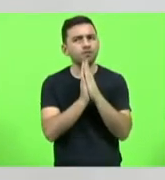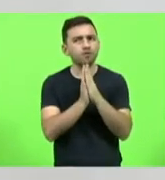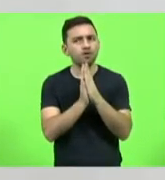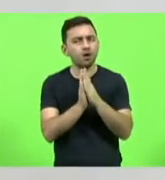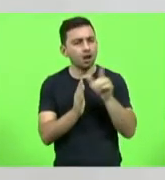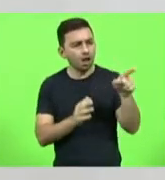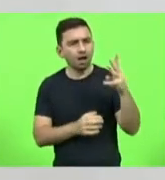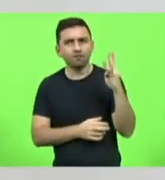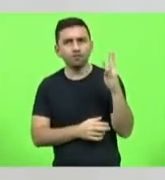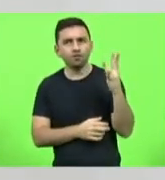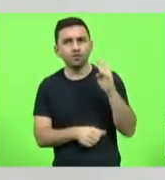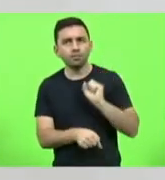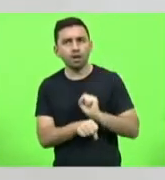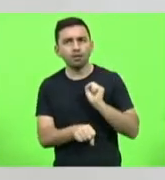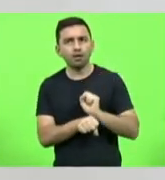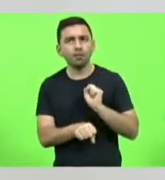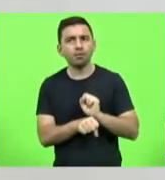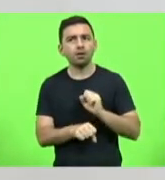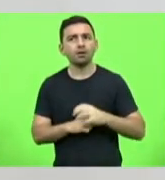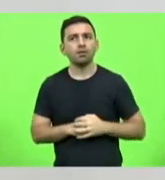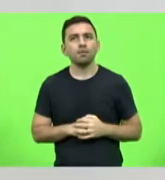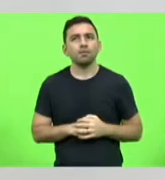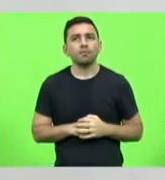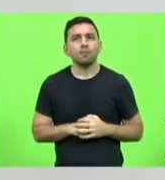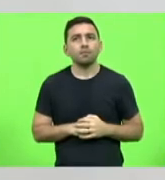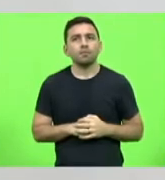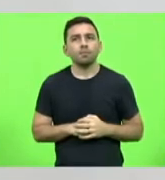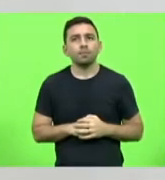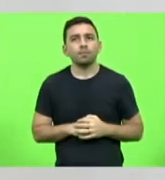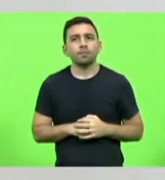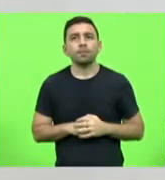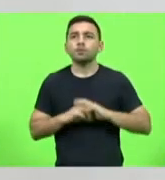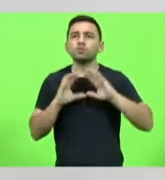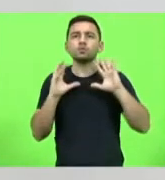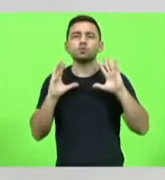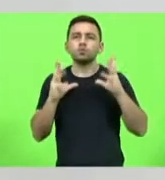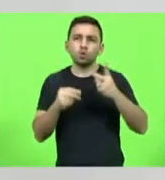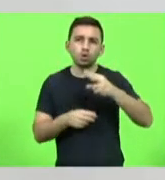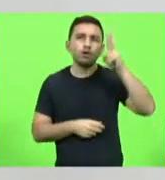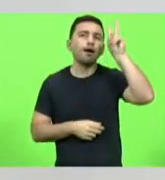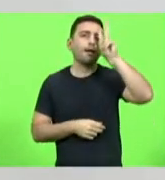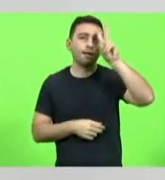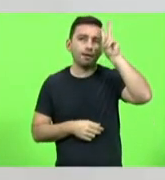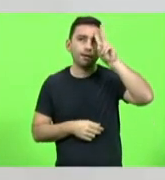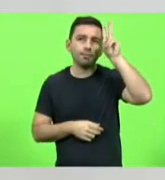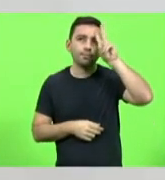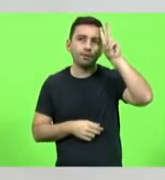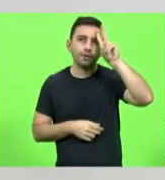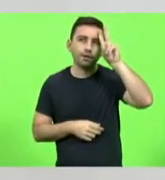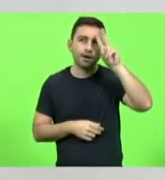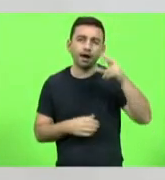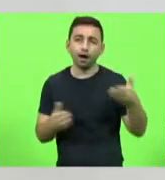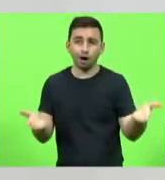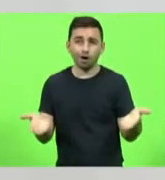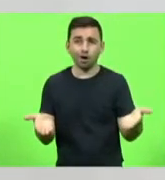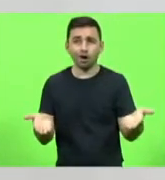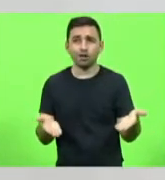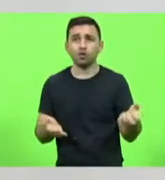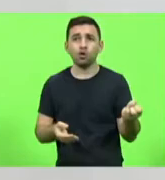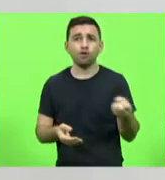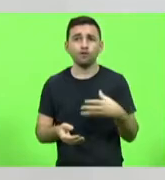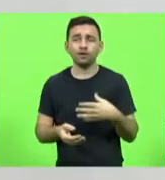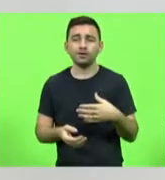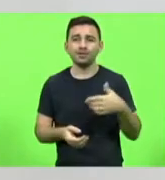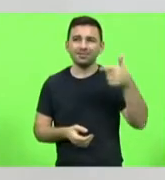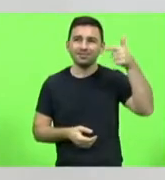está lá esperando. E todo mundo fez um teatro em cima disso. Todo mundo se lembra, agora, do fato mais recente agora, do assalto